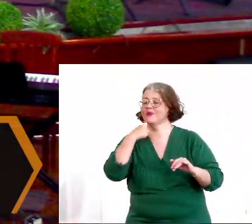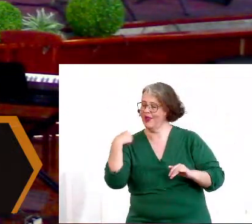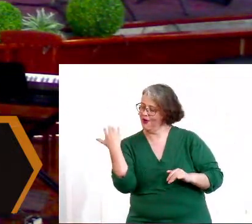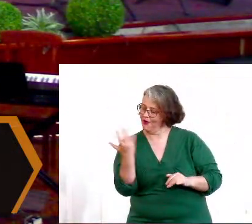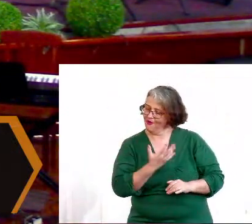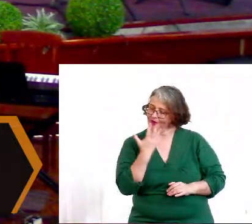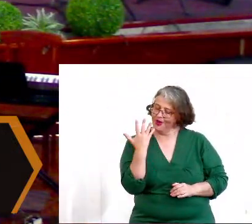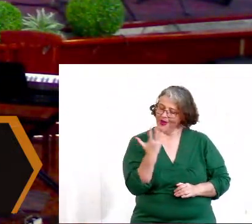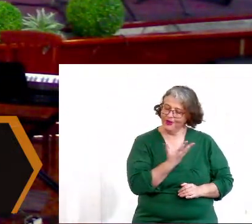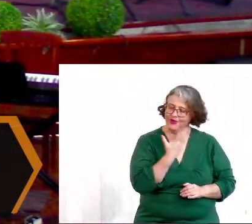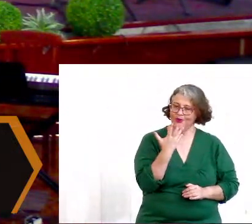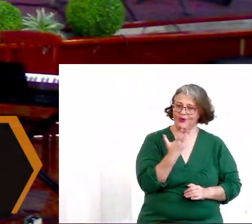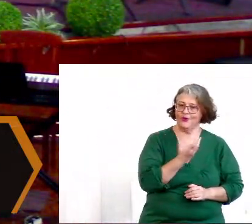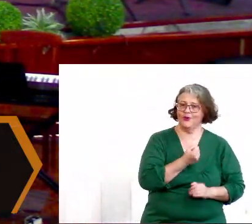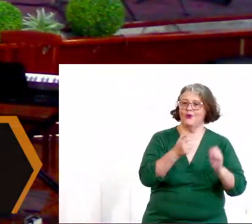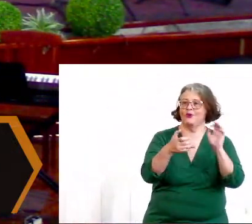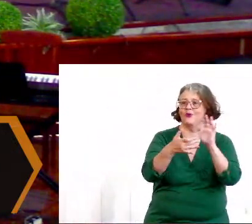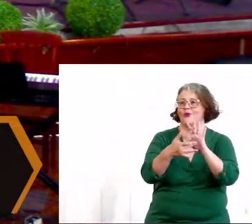glória ao